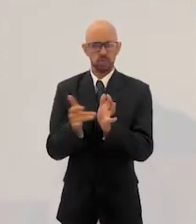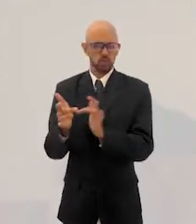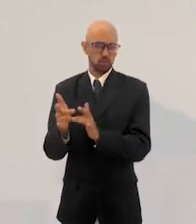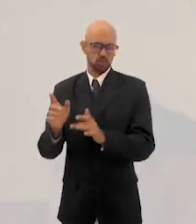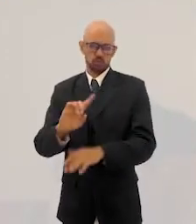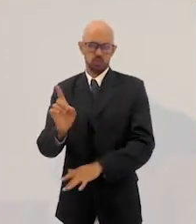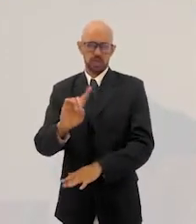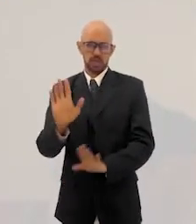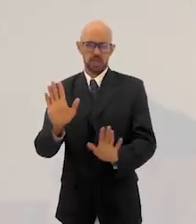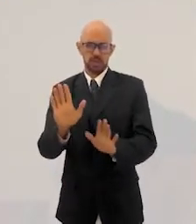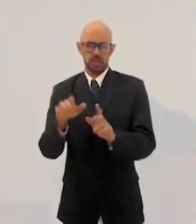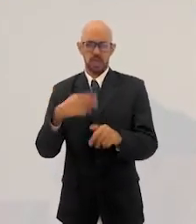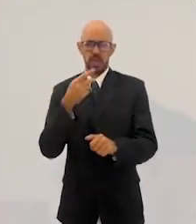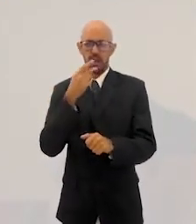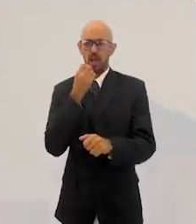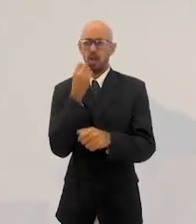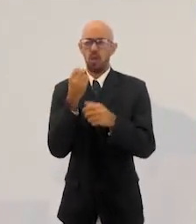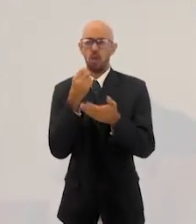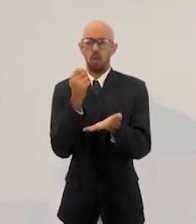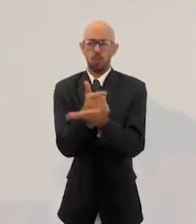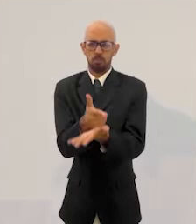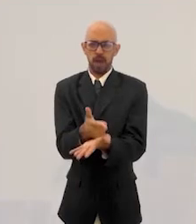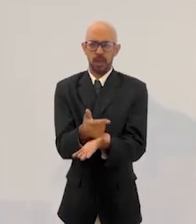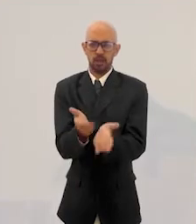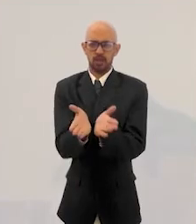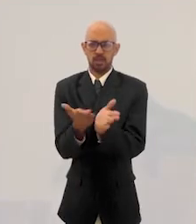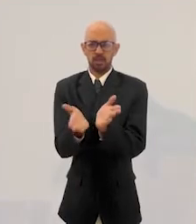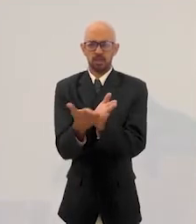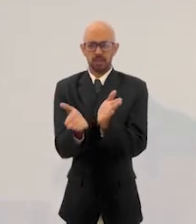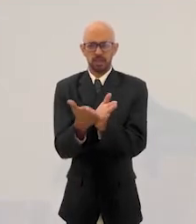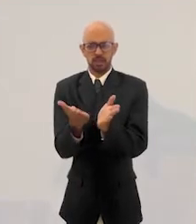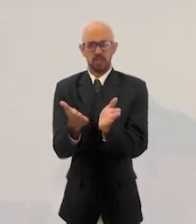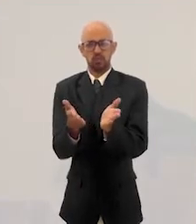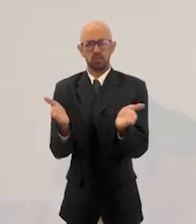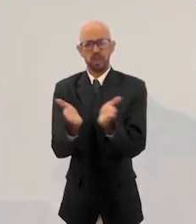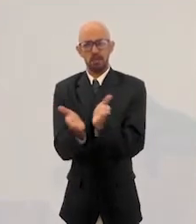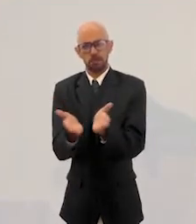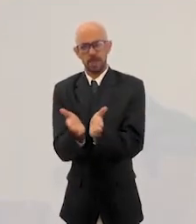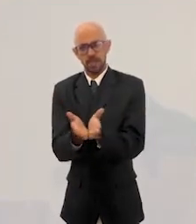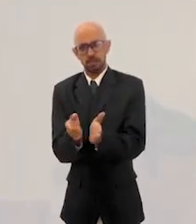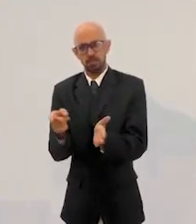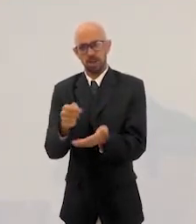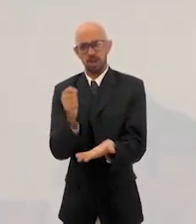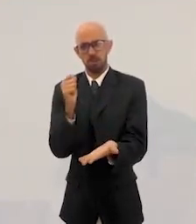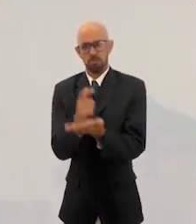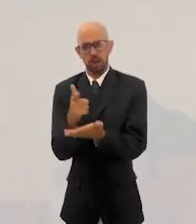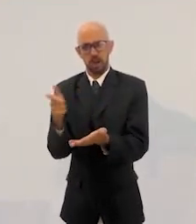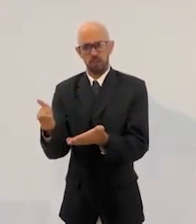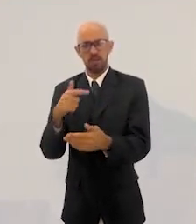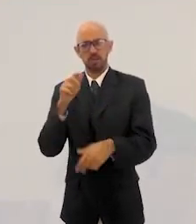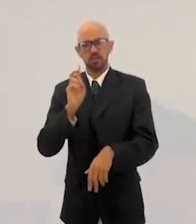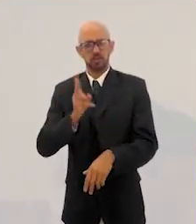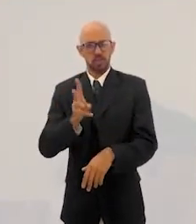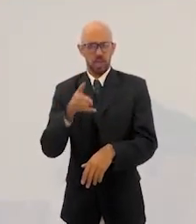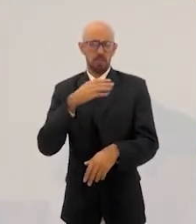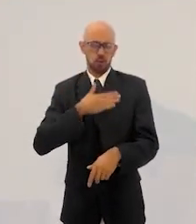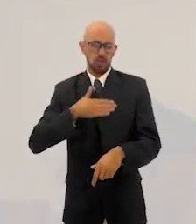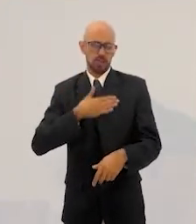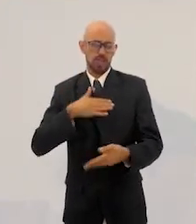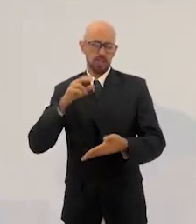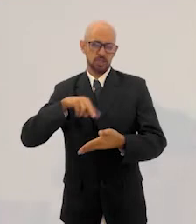E ela comprava aqueles livros, tinha uns livros, né, da Bíblia, etc. e tal. Eu ficava lendo aquilo, sempre gostei muito de